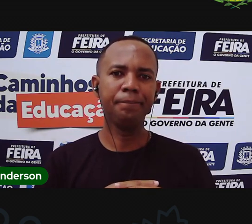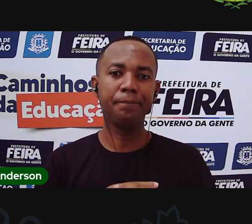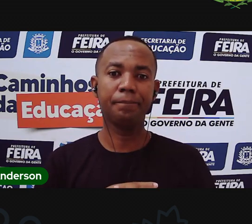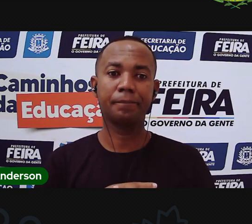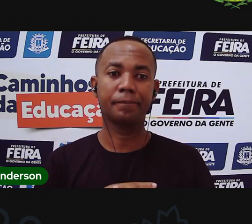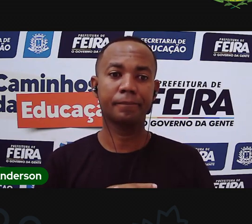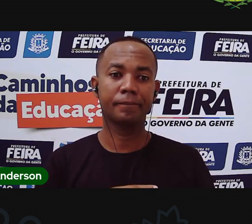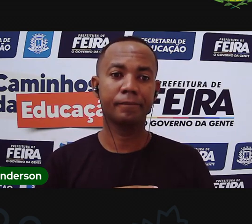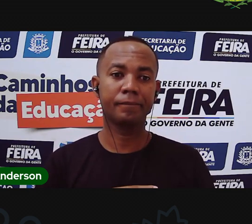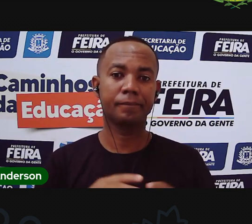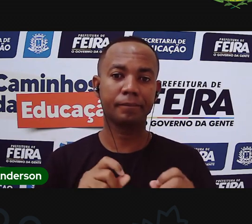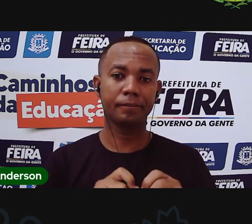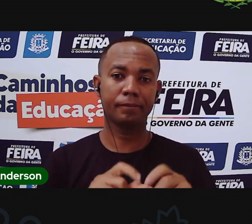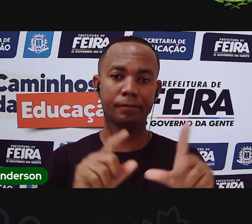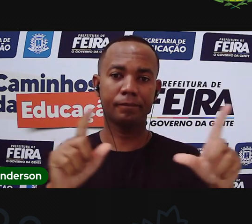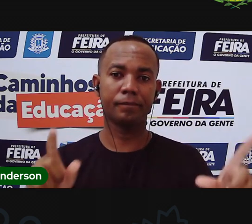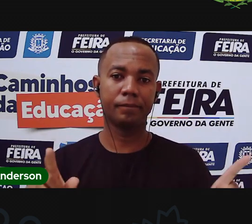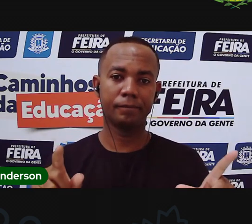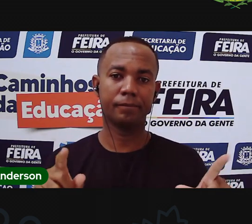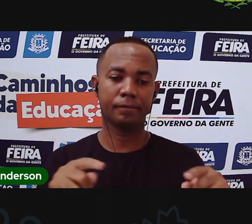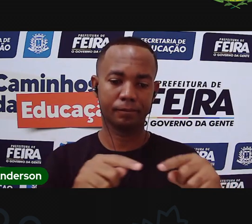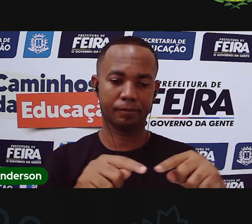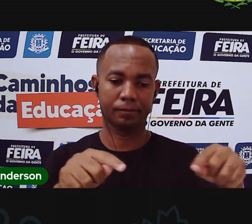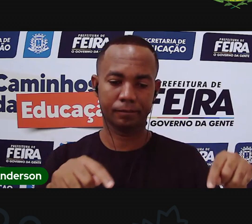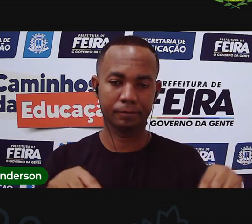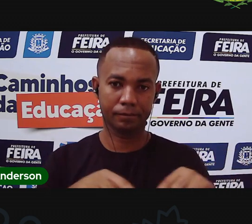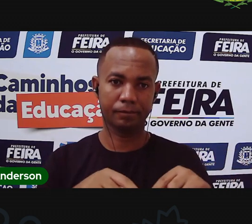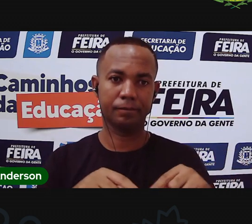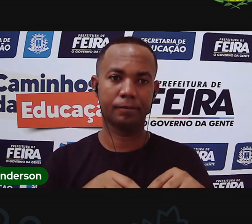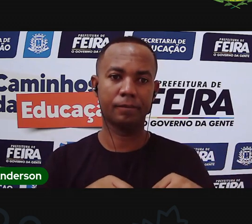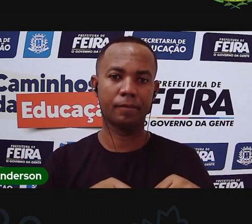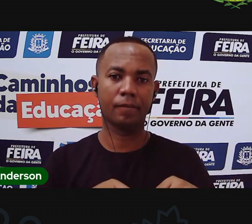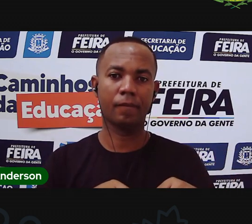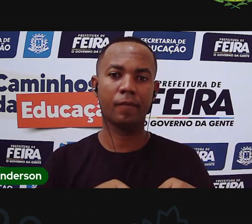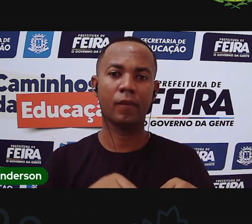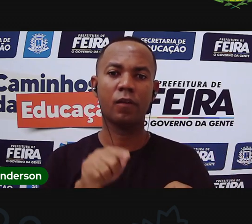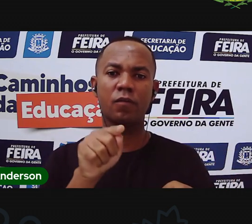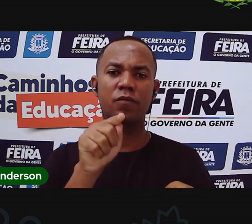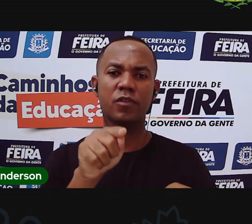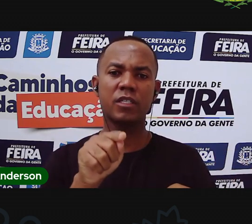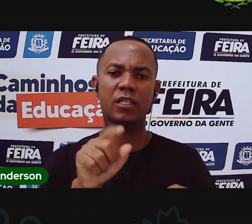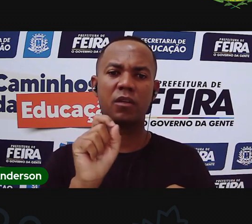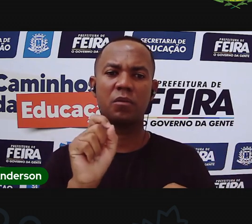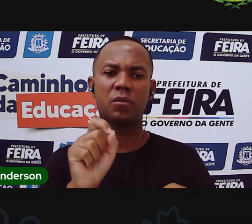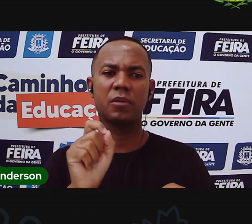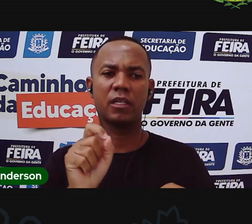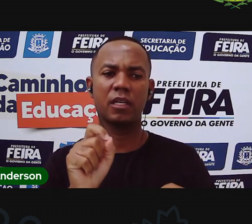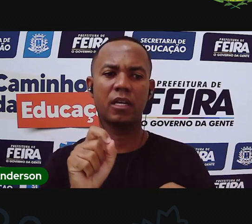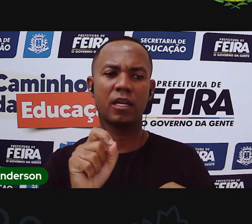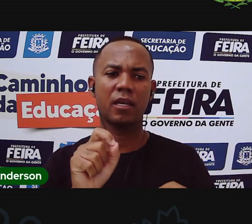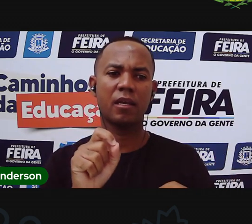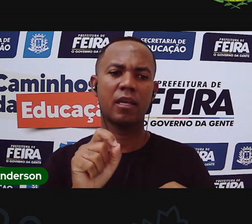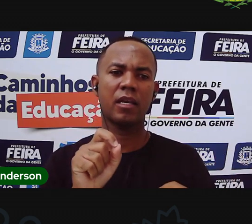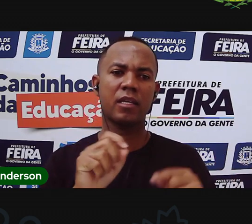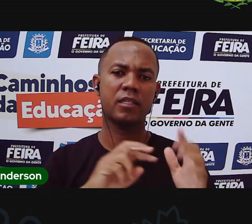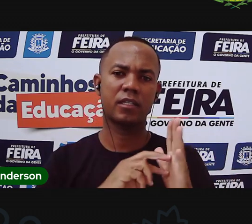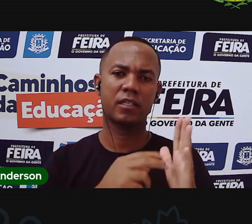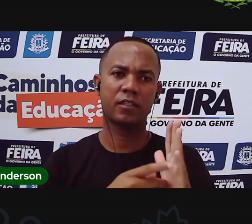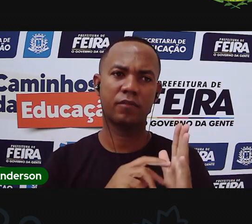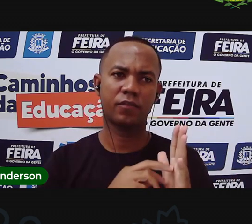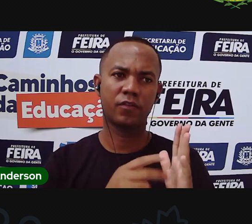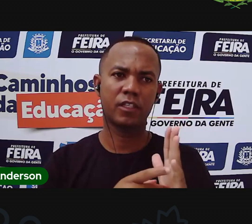Essa caixa, né, com o título que é para você, o que é protagonismo juvenil ou